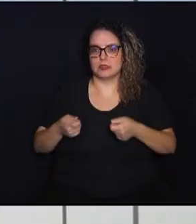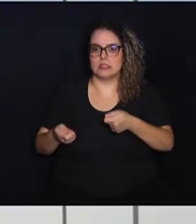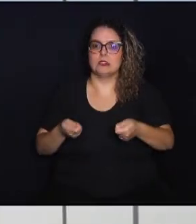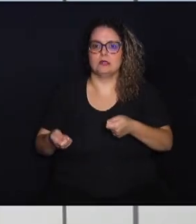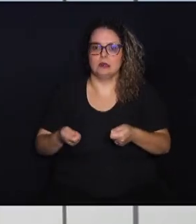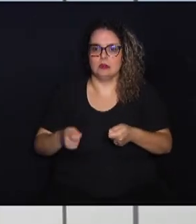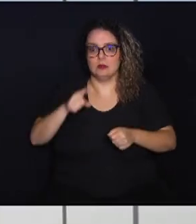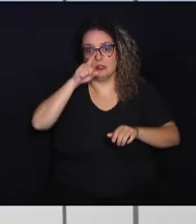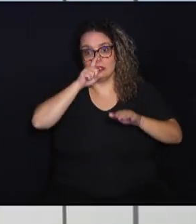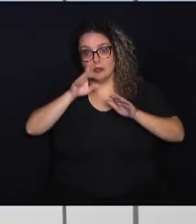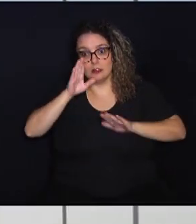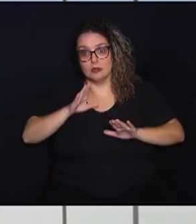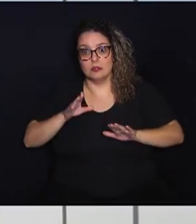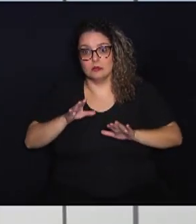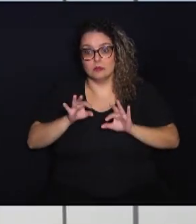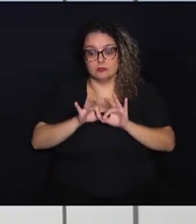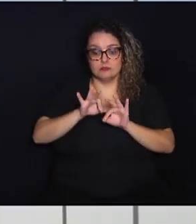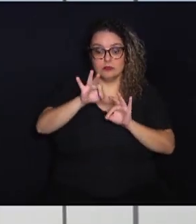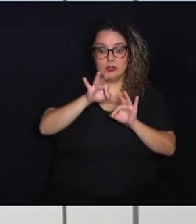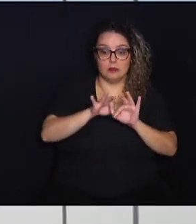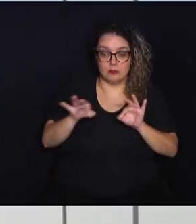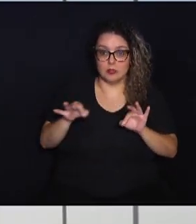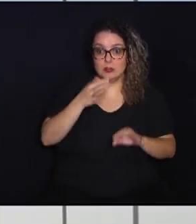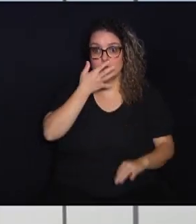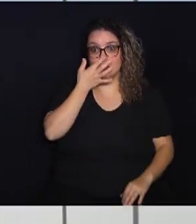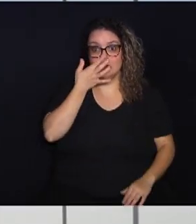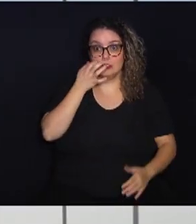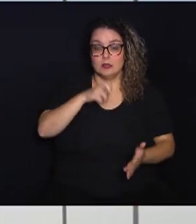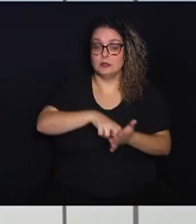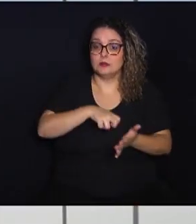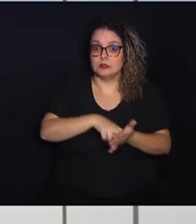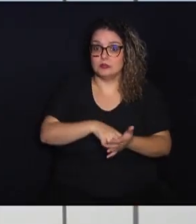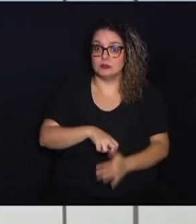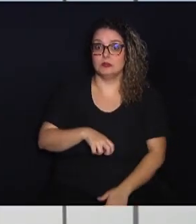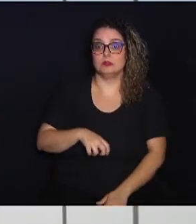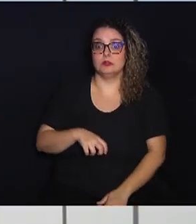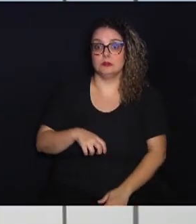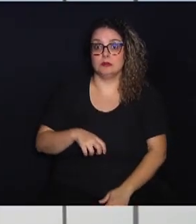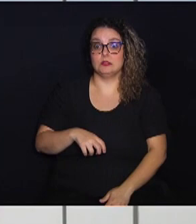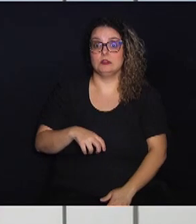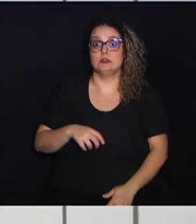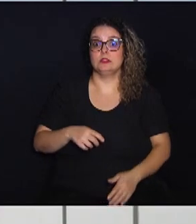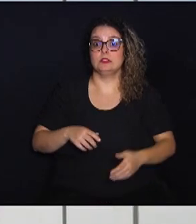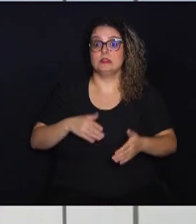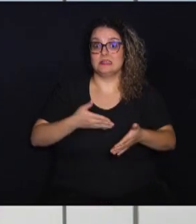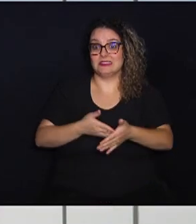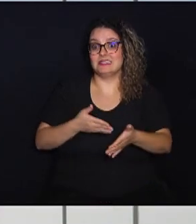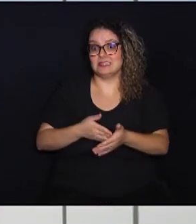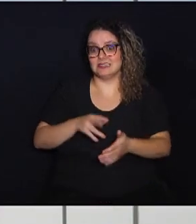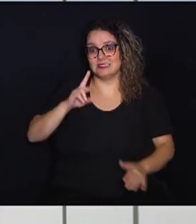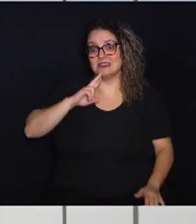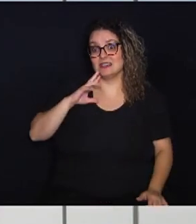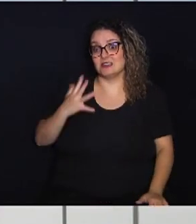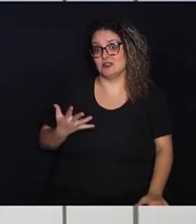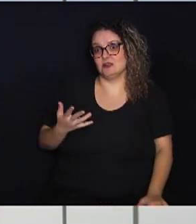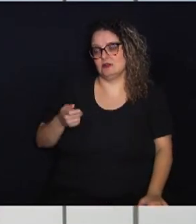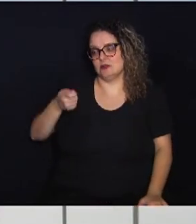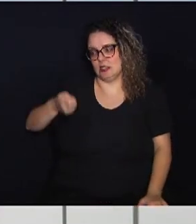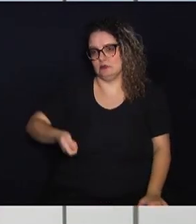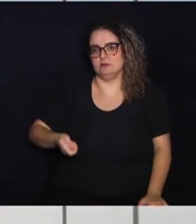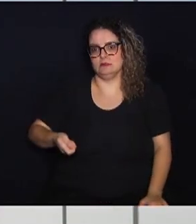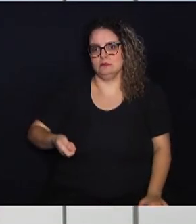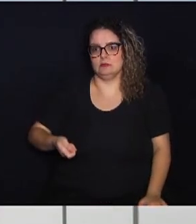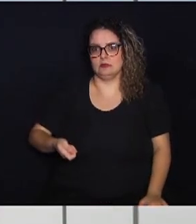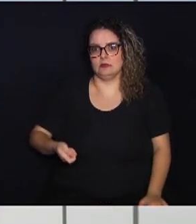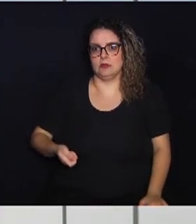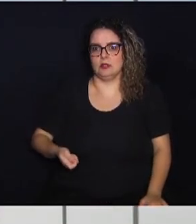esse cuidado com o tamanho desse castigo, dessa imposição, desse limite que você resolveu colocar. Coloque de um